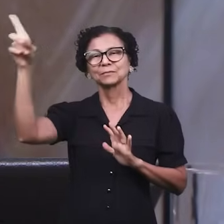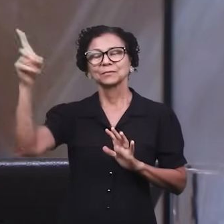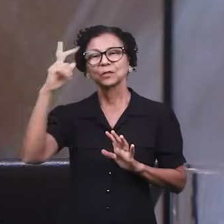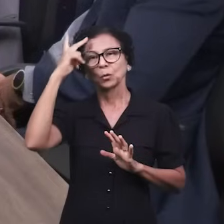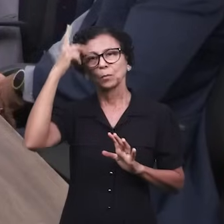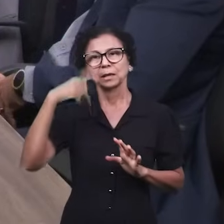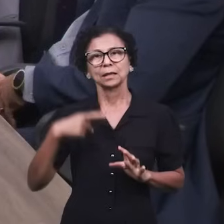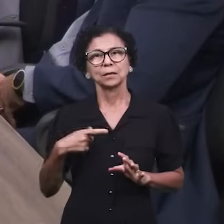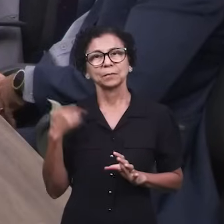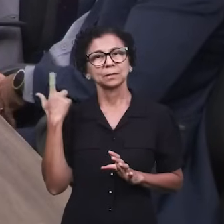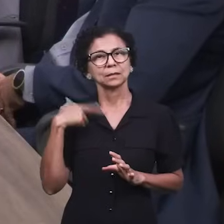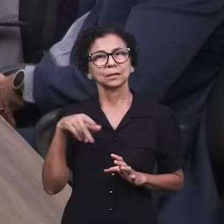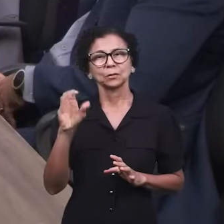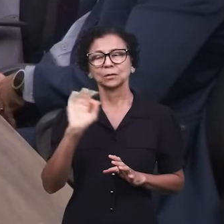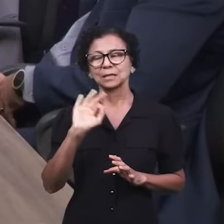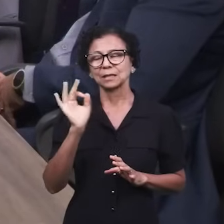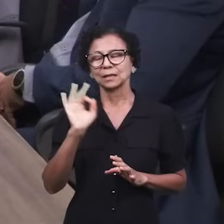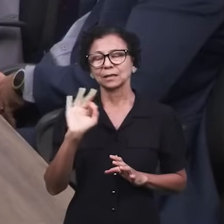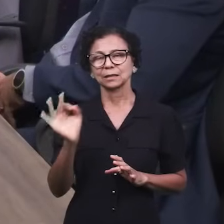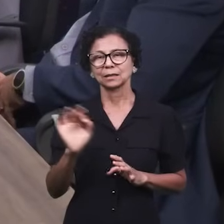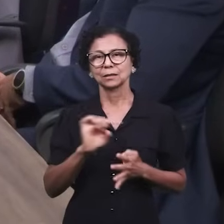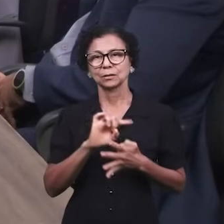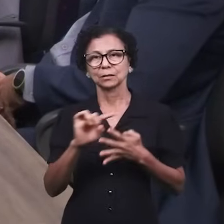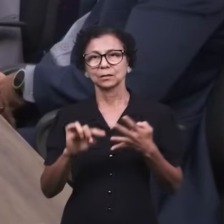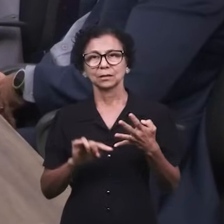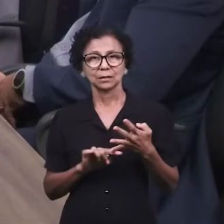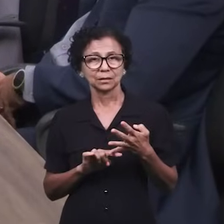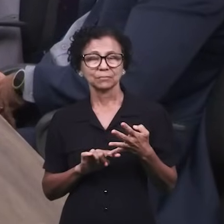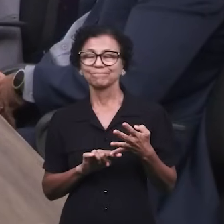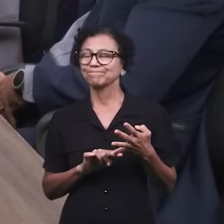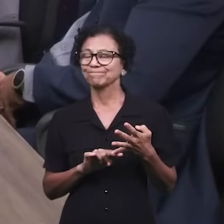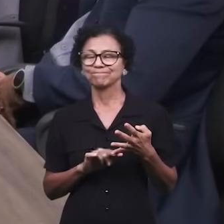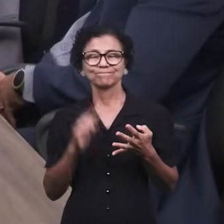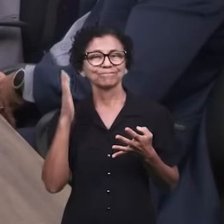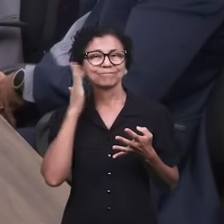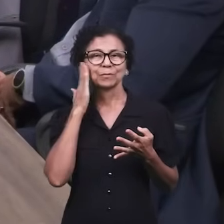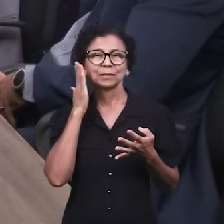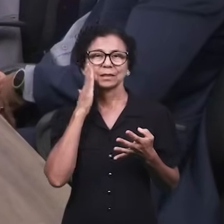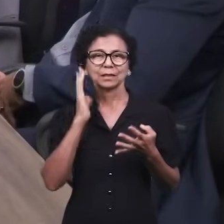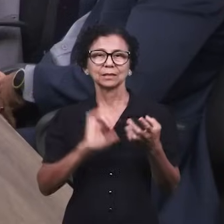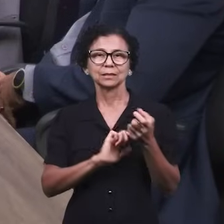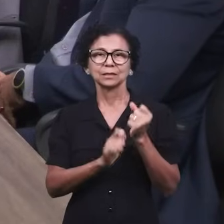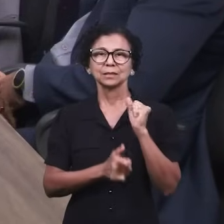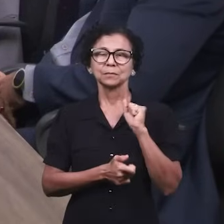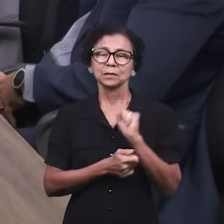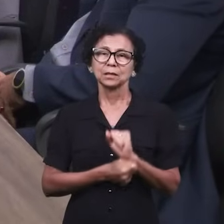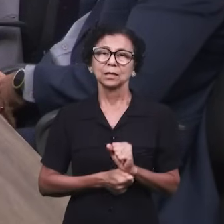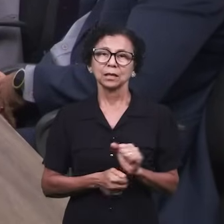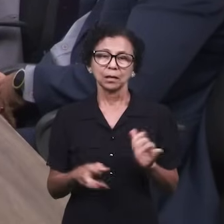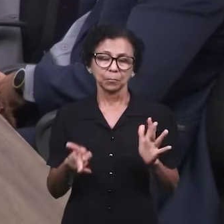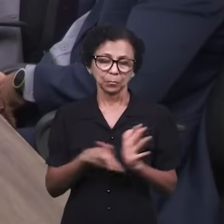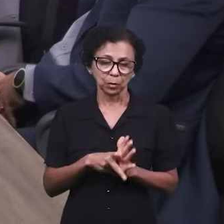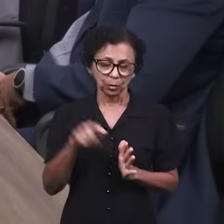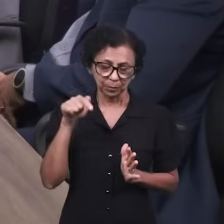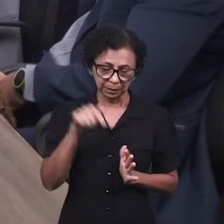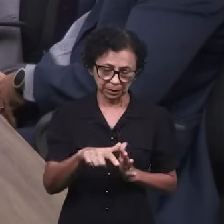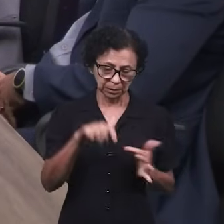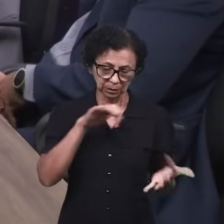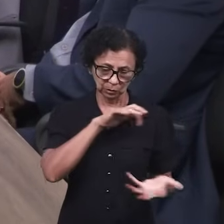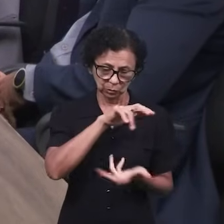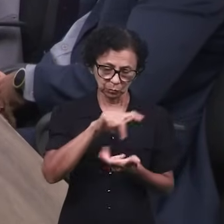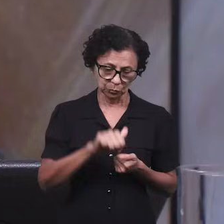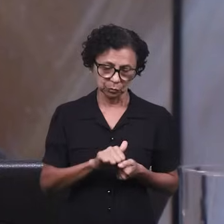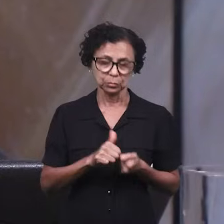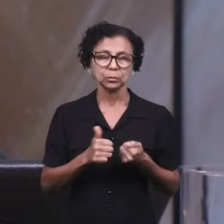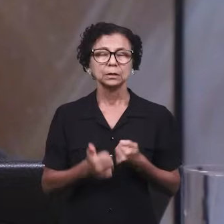medida não alcança. Quem está na quarta medida, na obra criadora, não alcança esse mistério, porque ela é finita, ela é racional. É